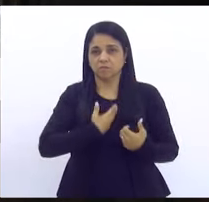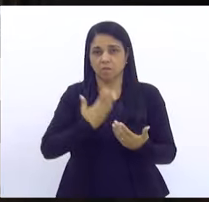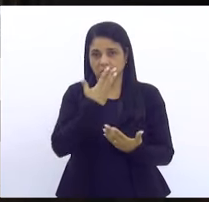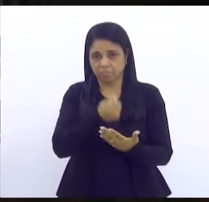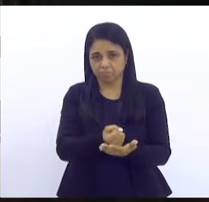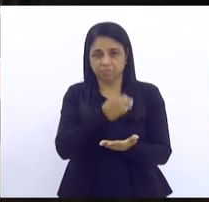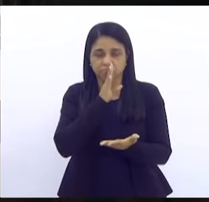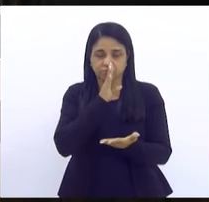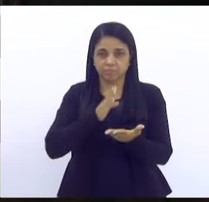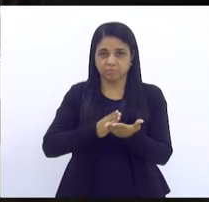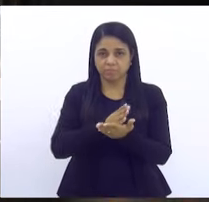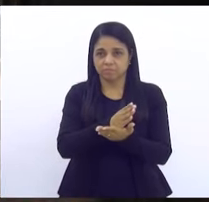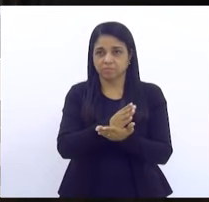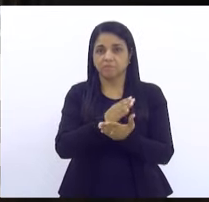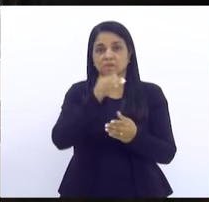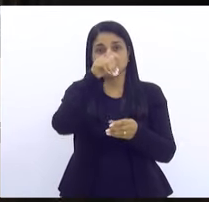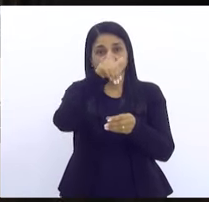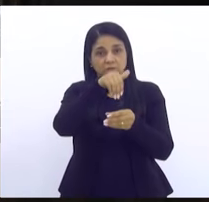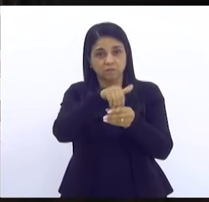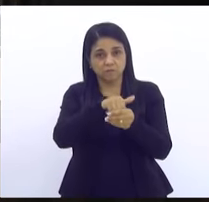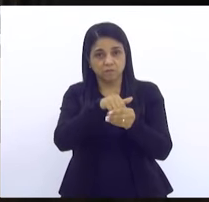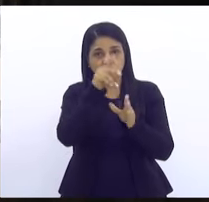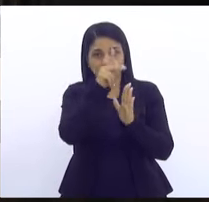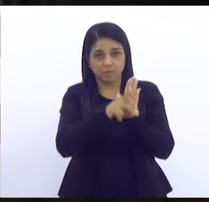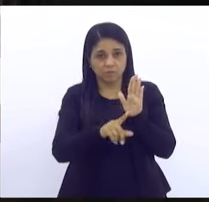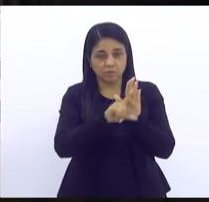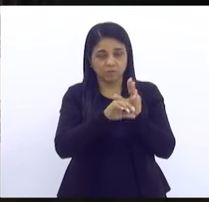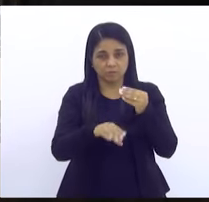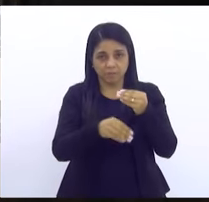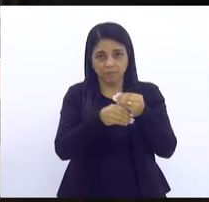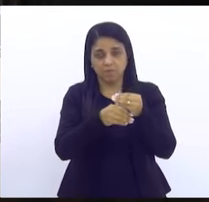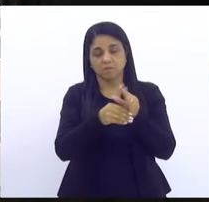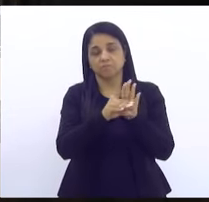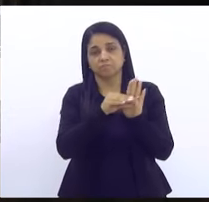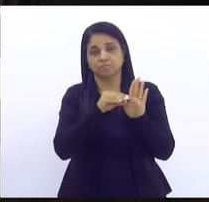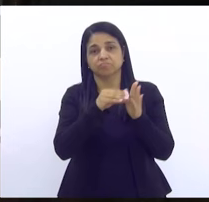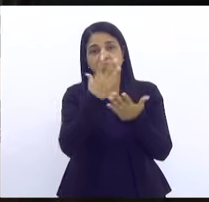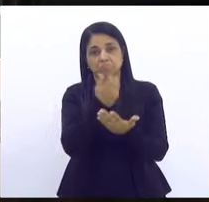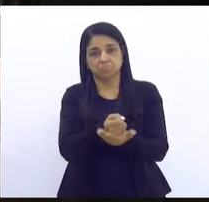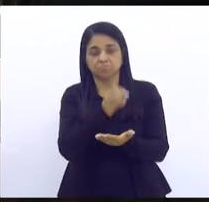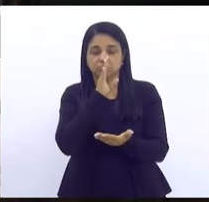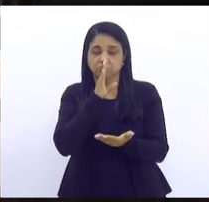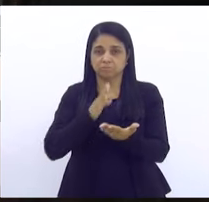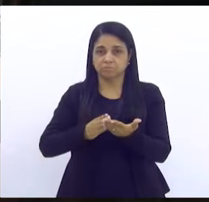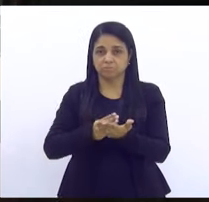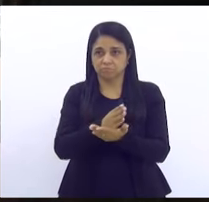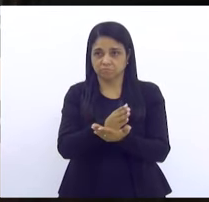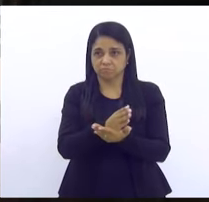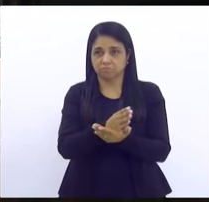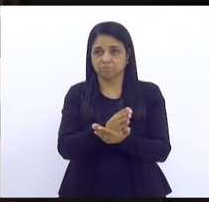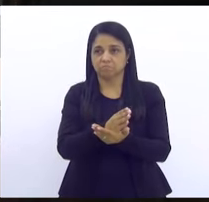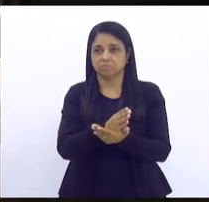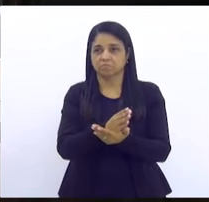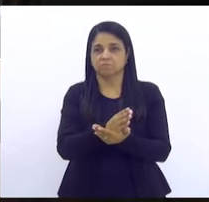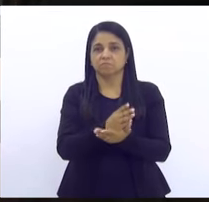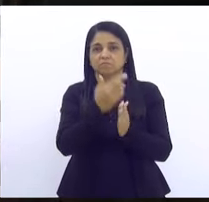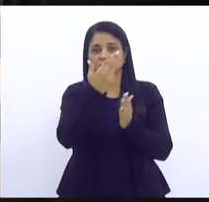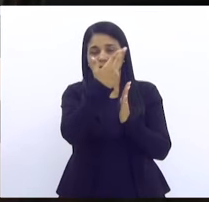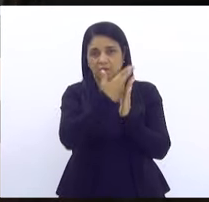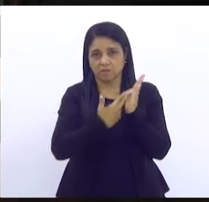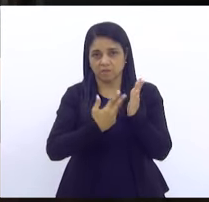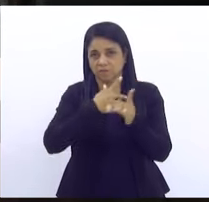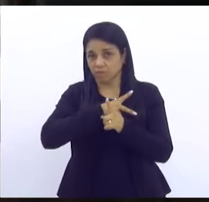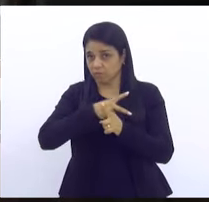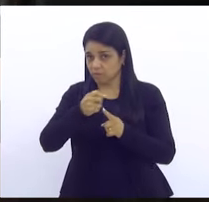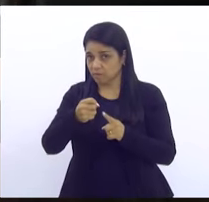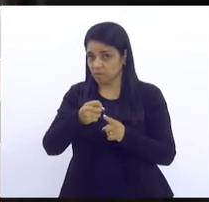estão, aprovado. Em votação, o projeto assim emendado. Os senhores que aprovam, emendas como estão, aprovado. Vai à redação